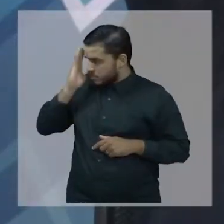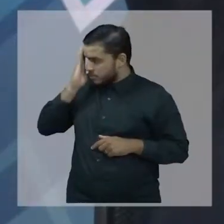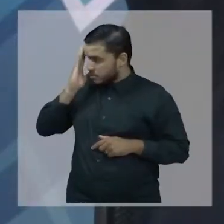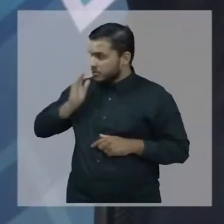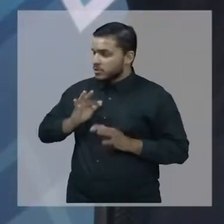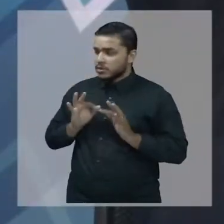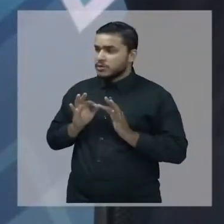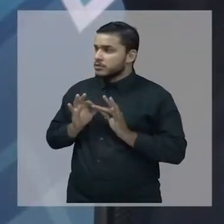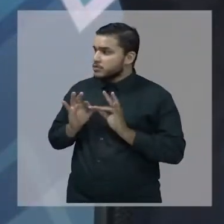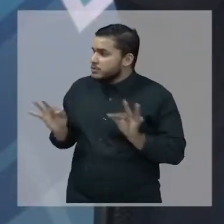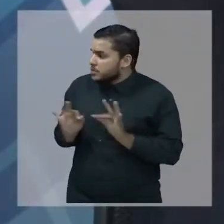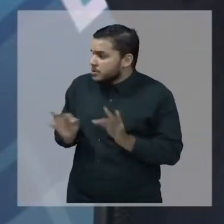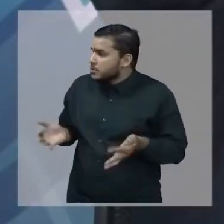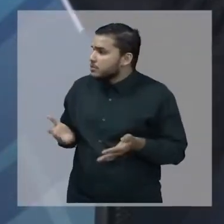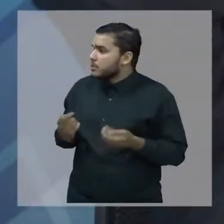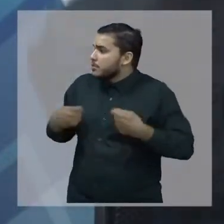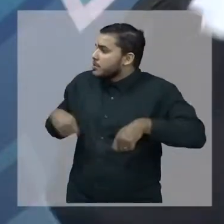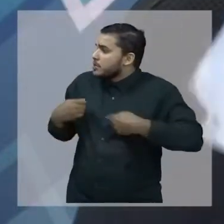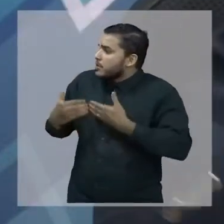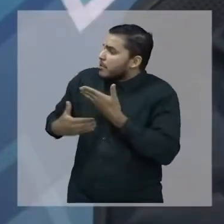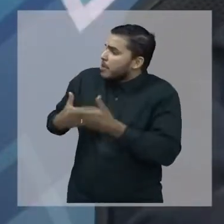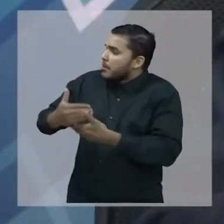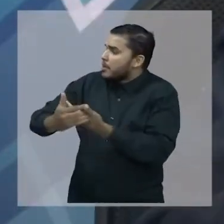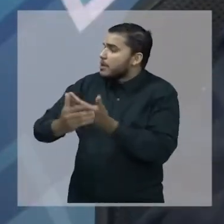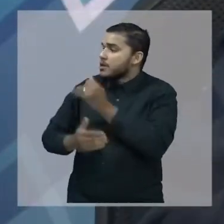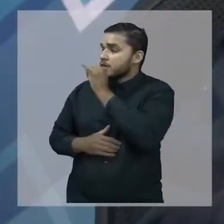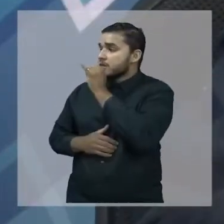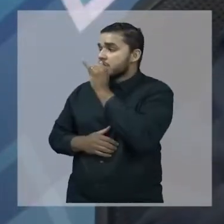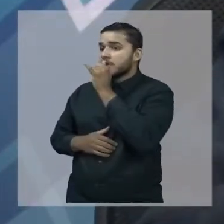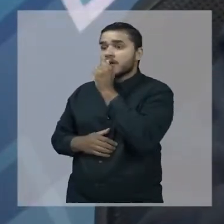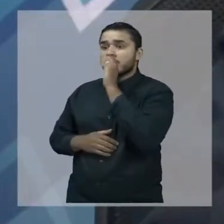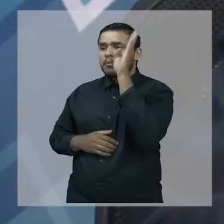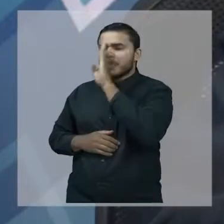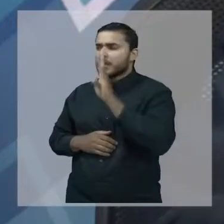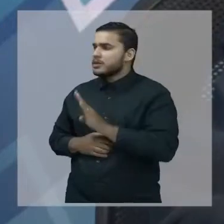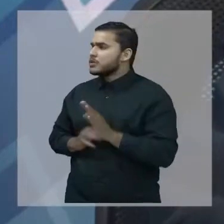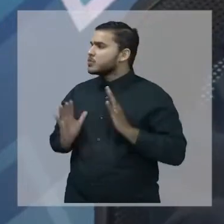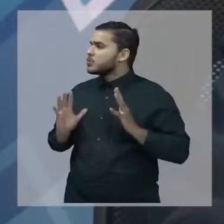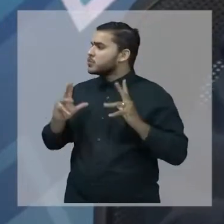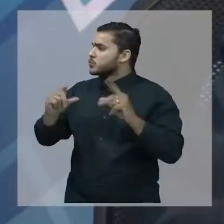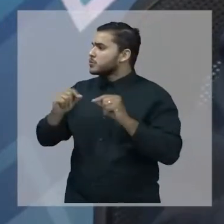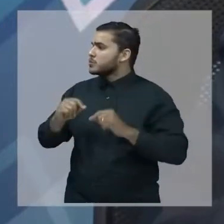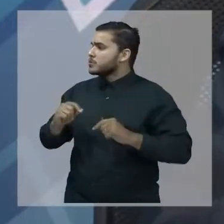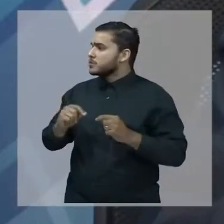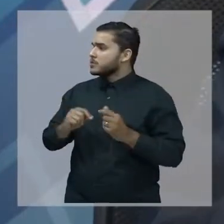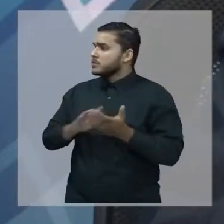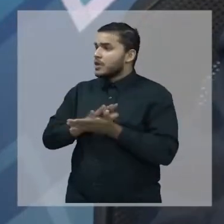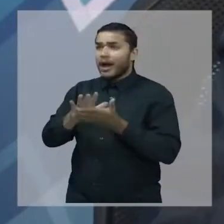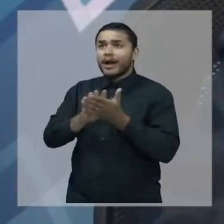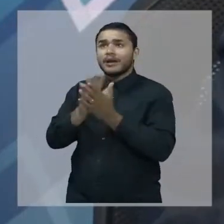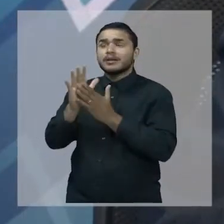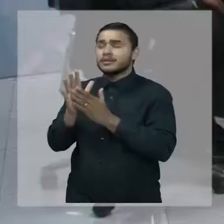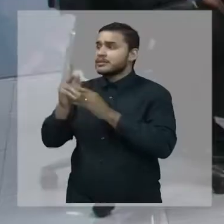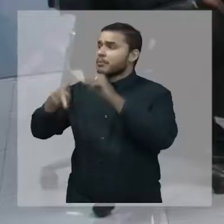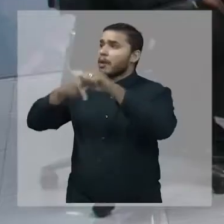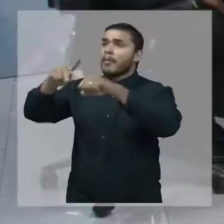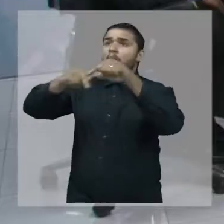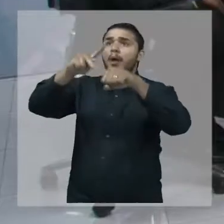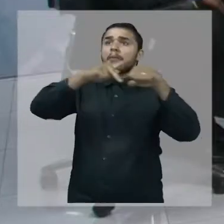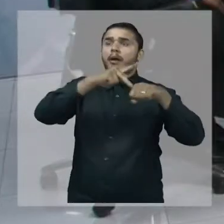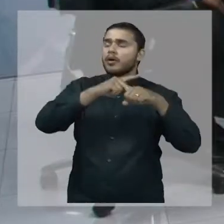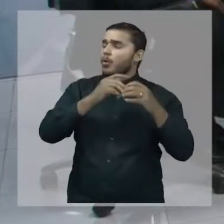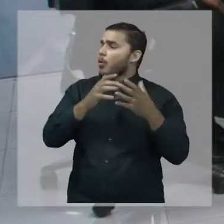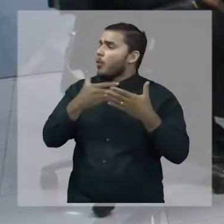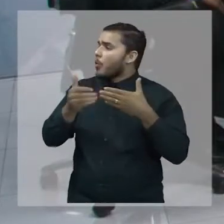seja, isso é básico, é elementar, é o que se vê na história. O Brasil se industrializou, como qualquer sociedade, nenhuma se